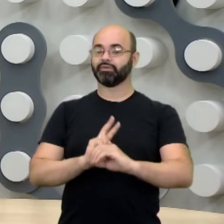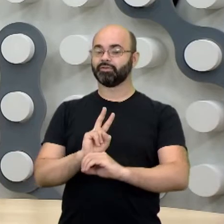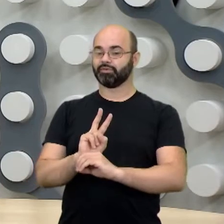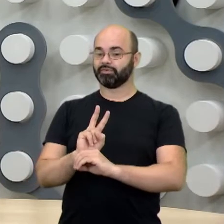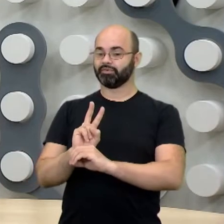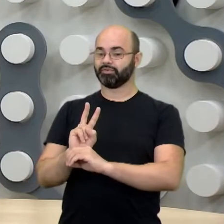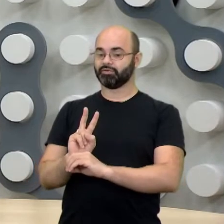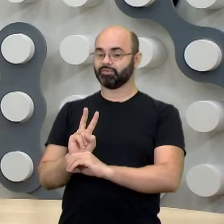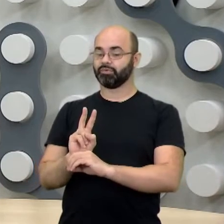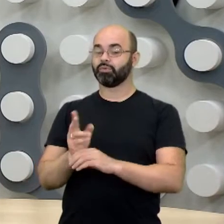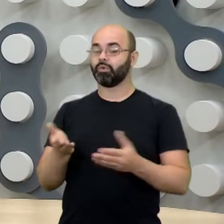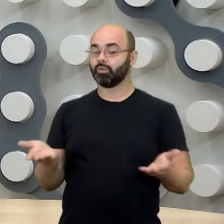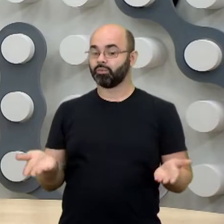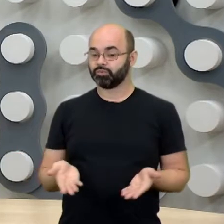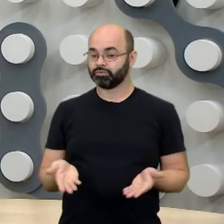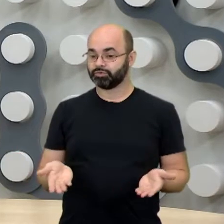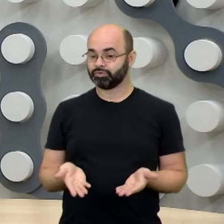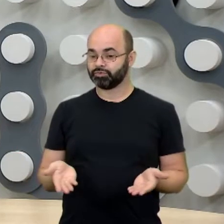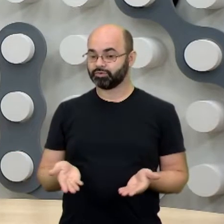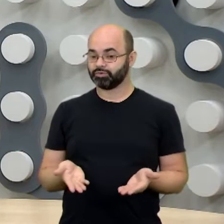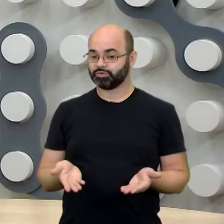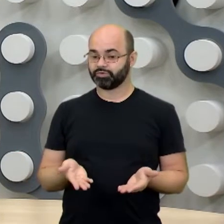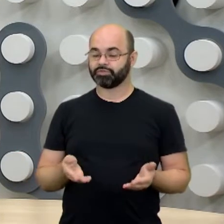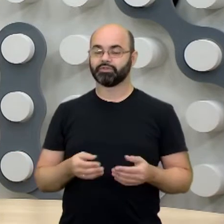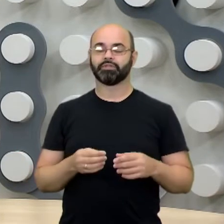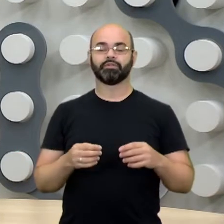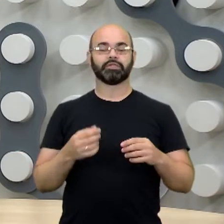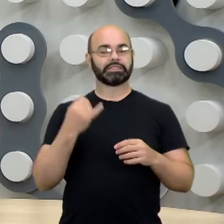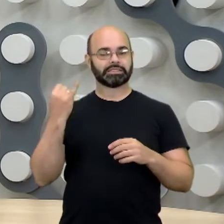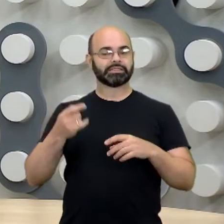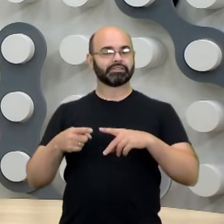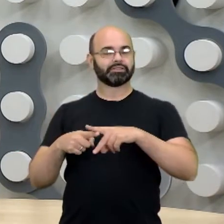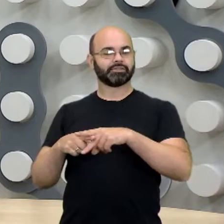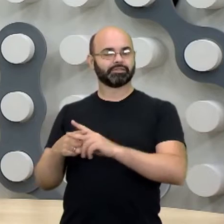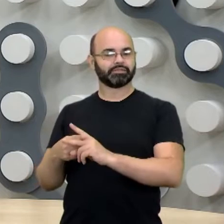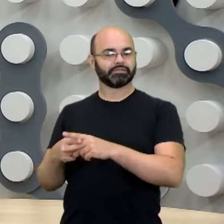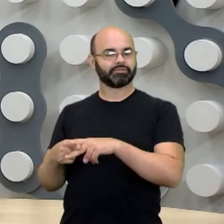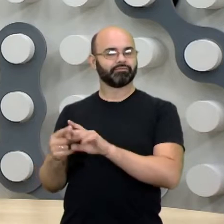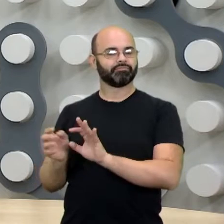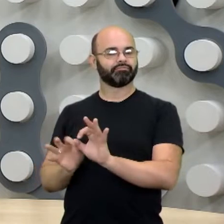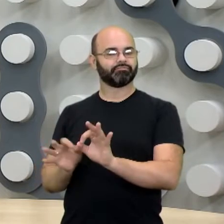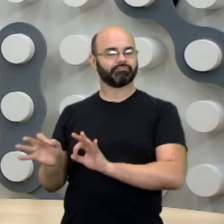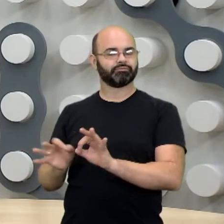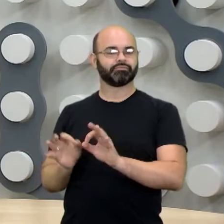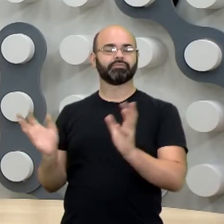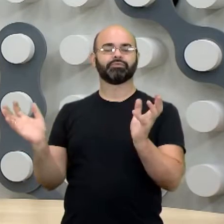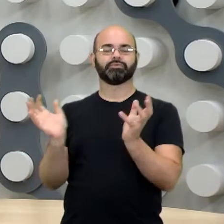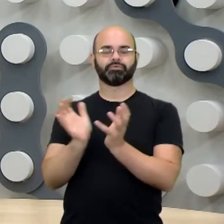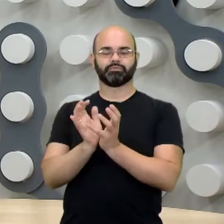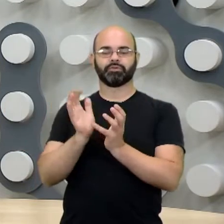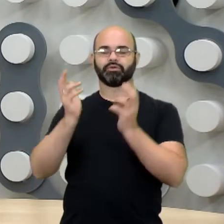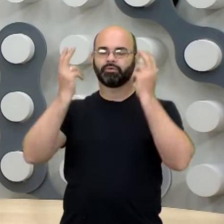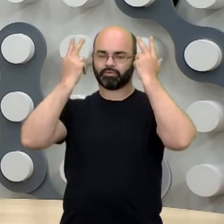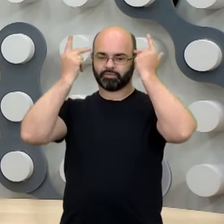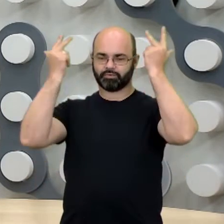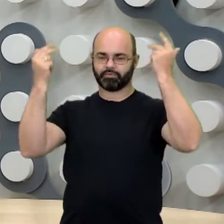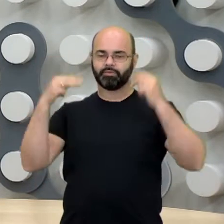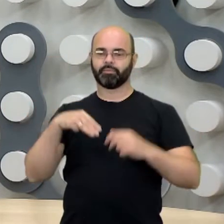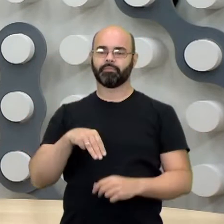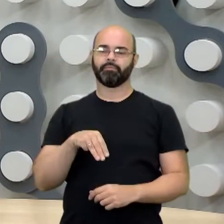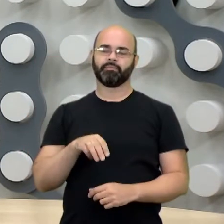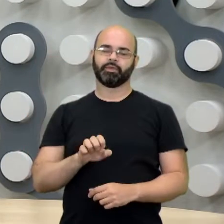está, né, a priori, né, para a manutenção, né, e a conservação do meio ambiente que nós utilizamos aí